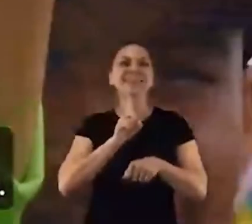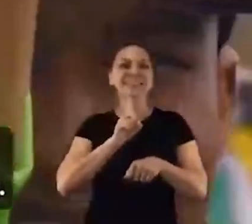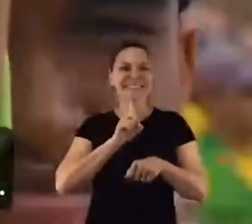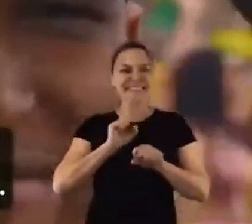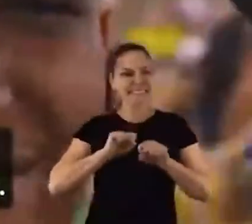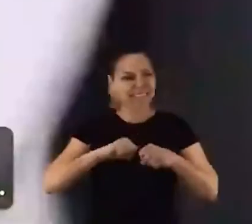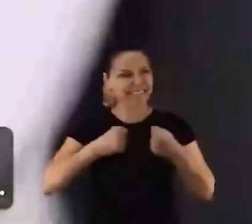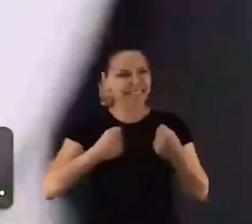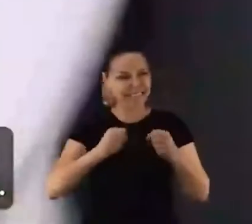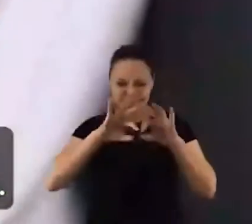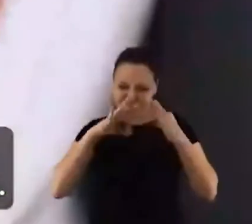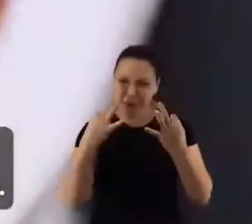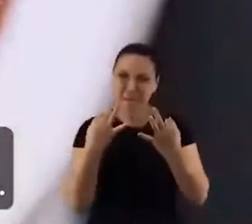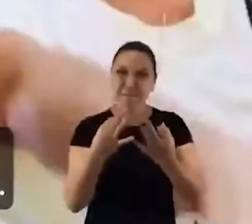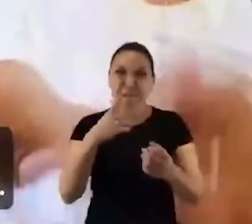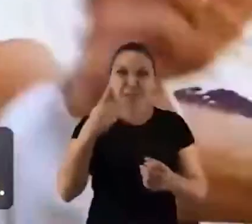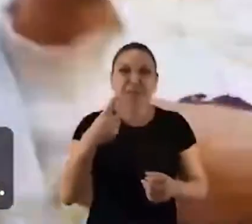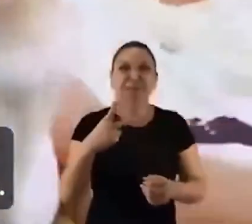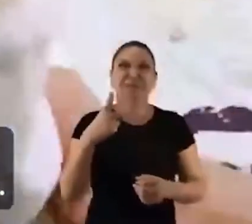Você é